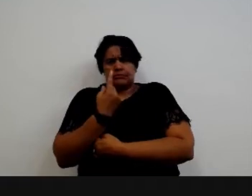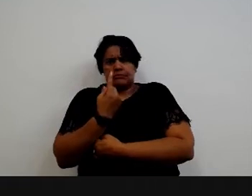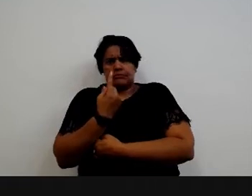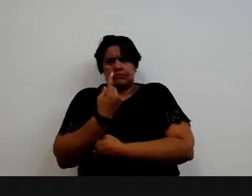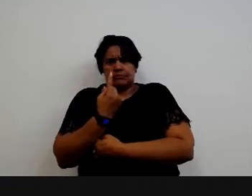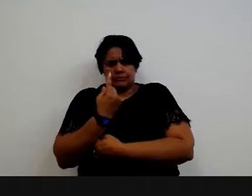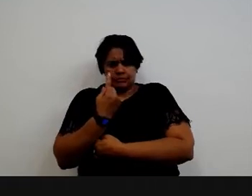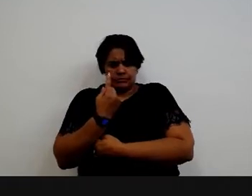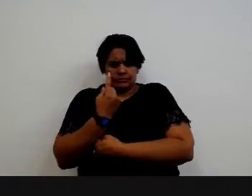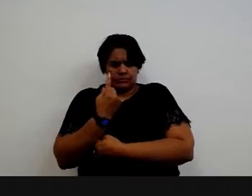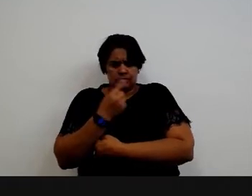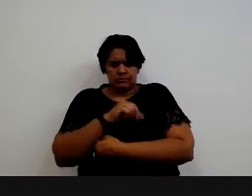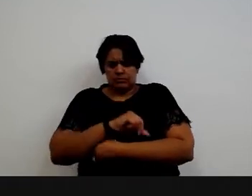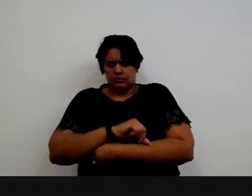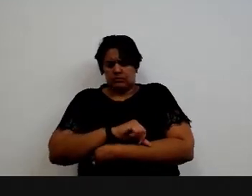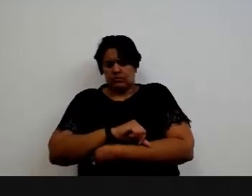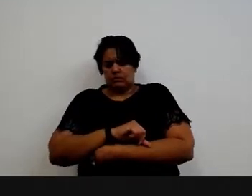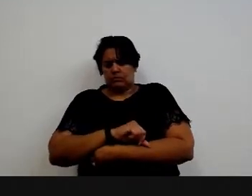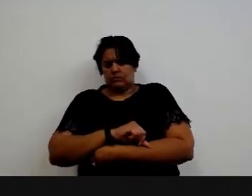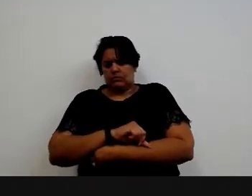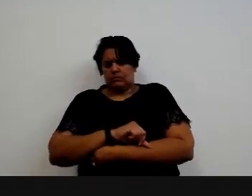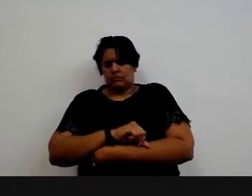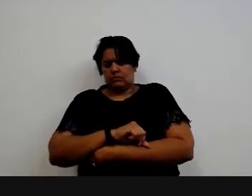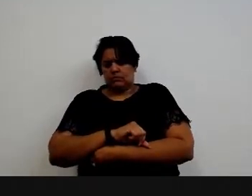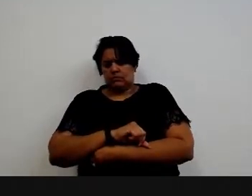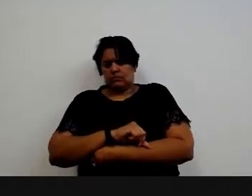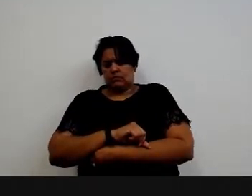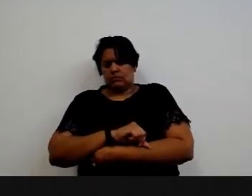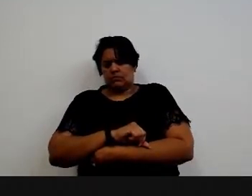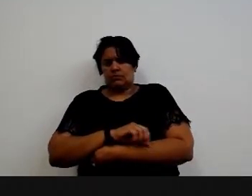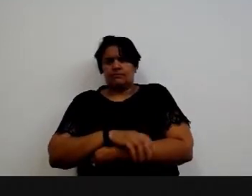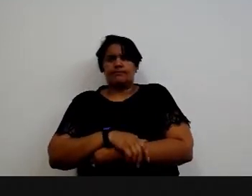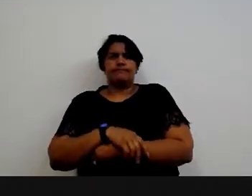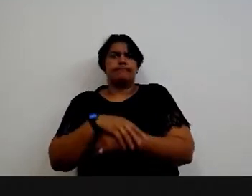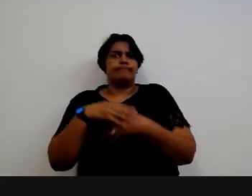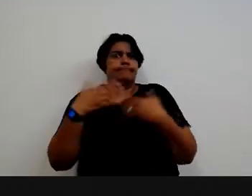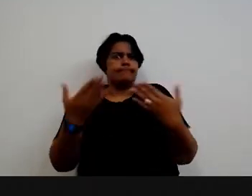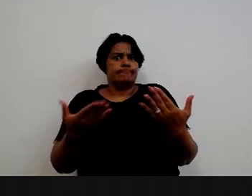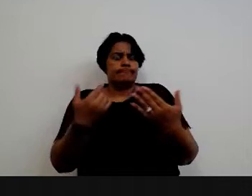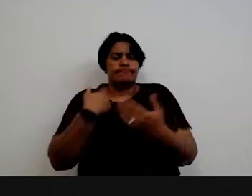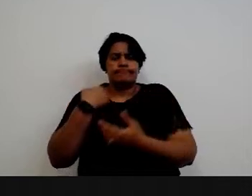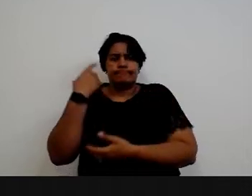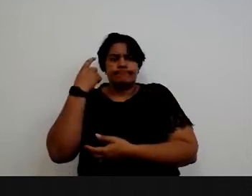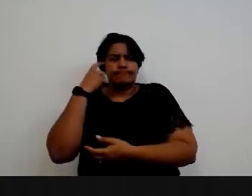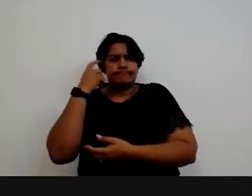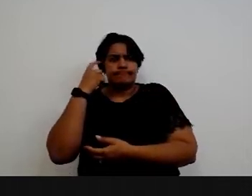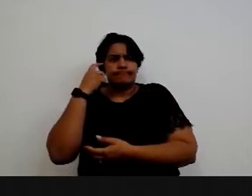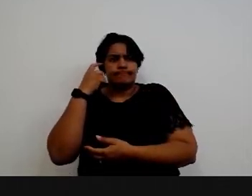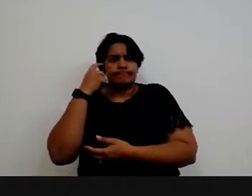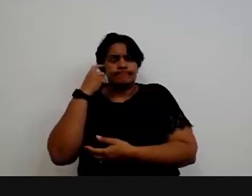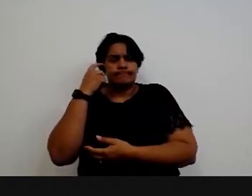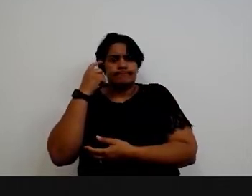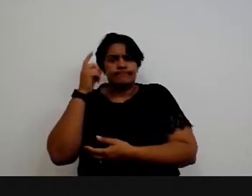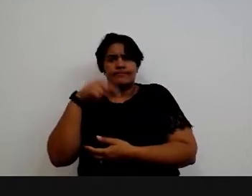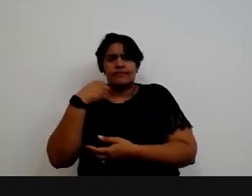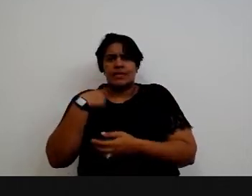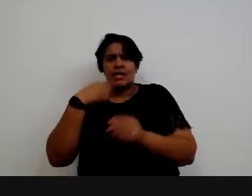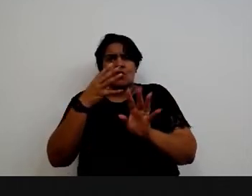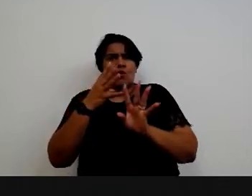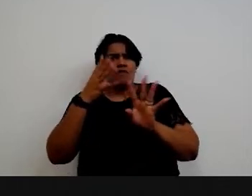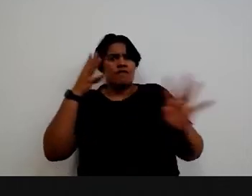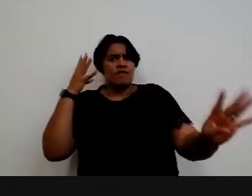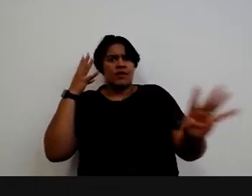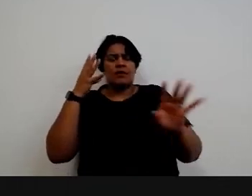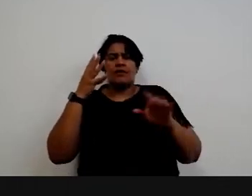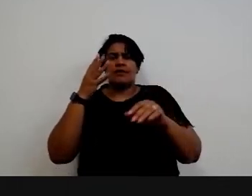hora. E eu não estava na fila de um banco onde eu poderia me revoltar, me